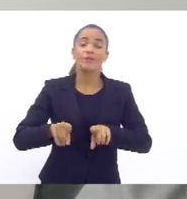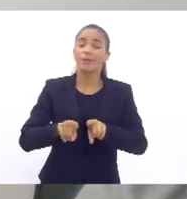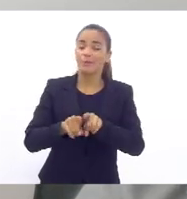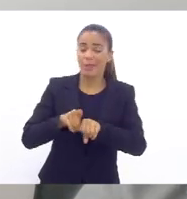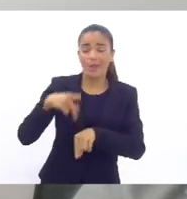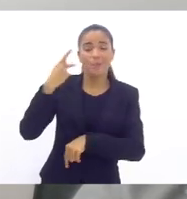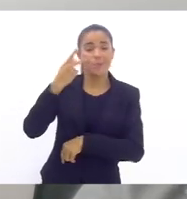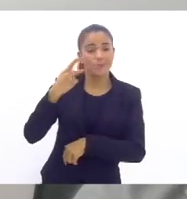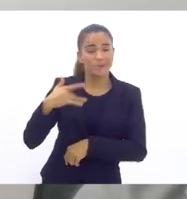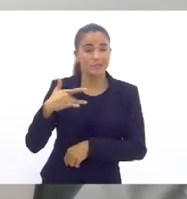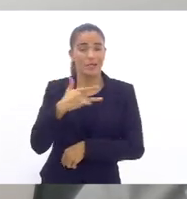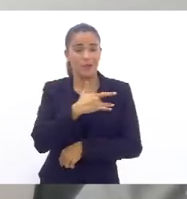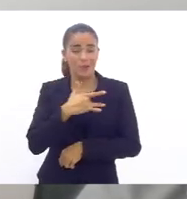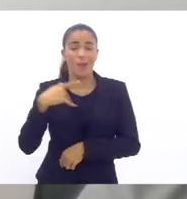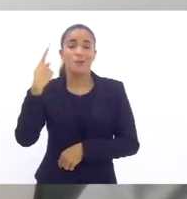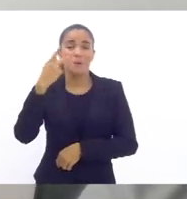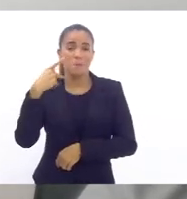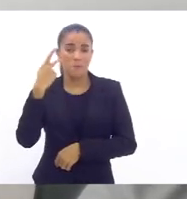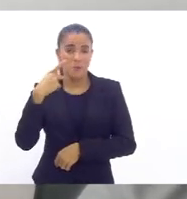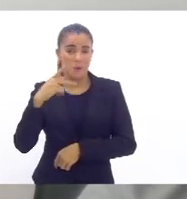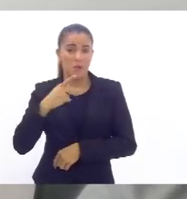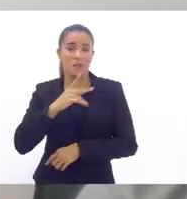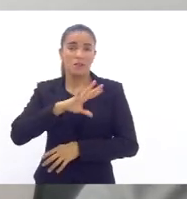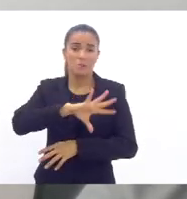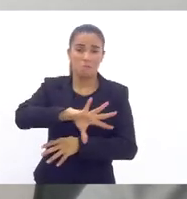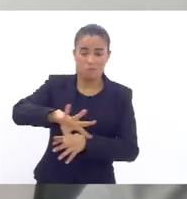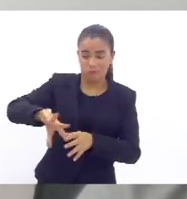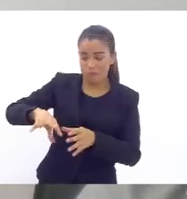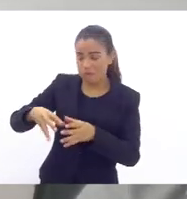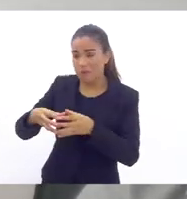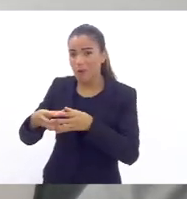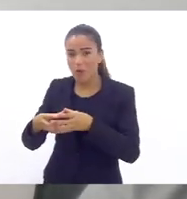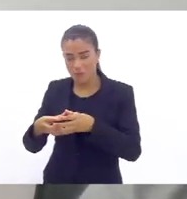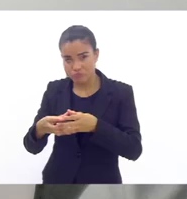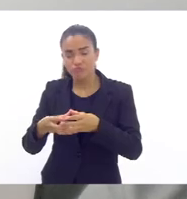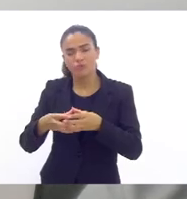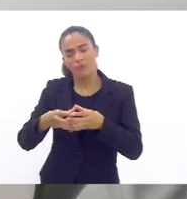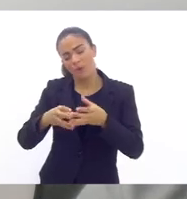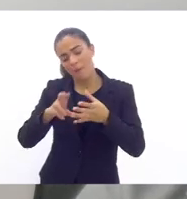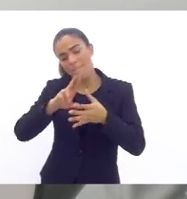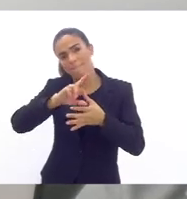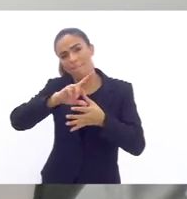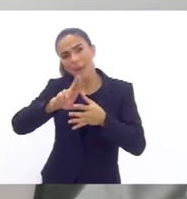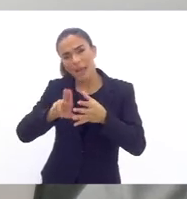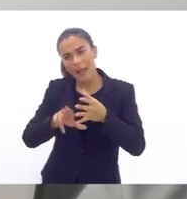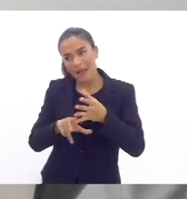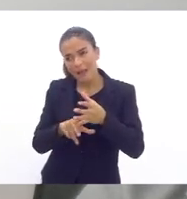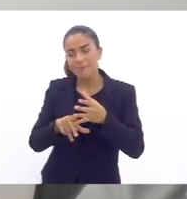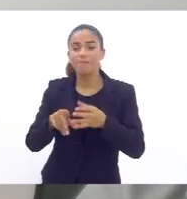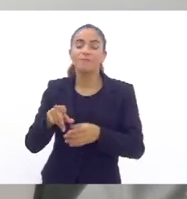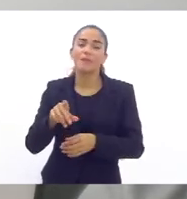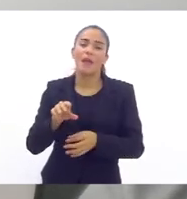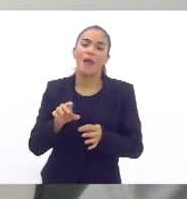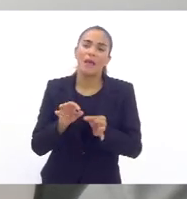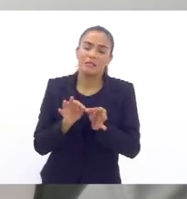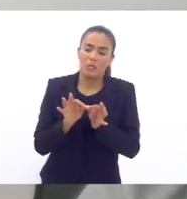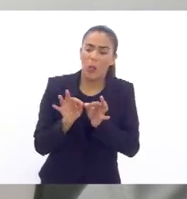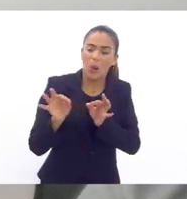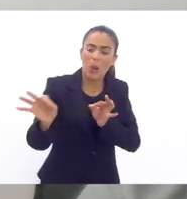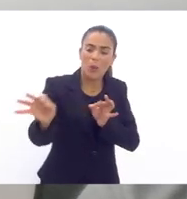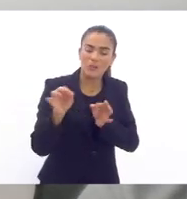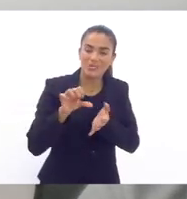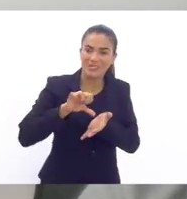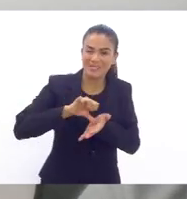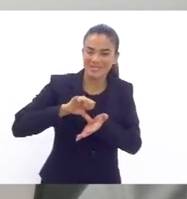sua política de saúde na sua política no seu conjunto aonde em várias locais em várias periferias você tem